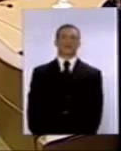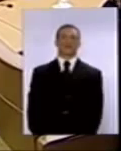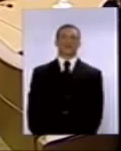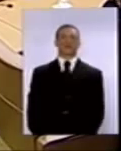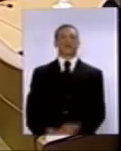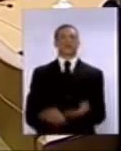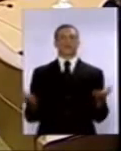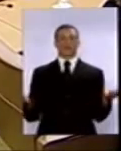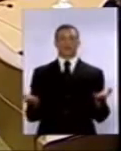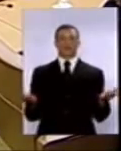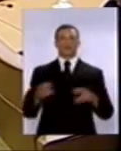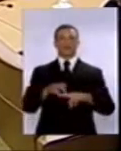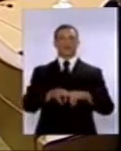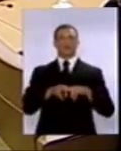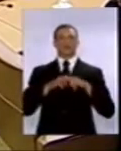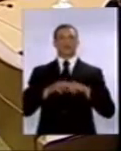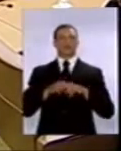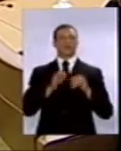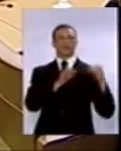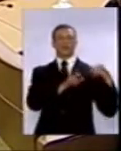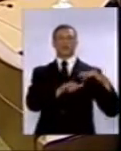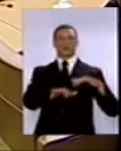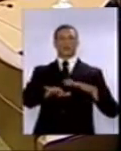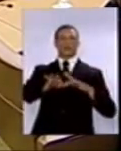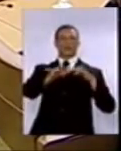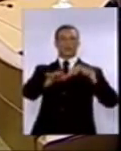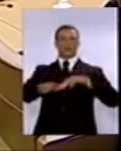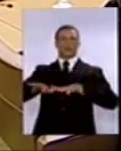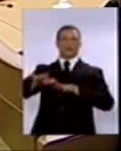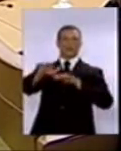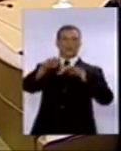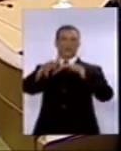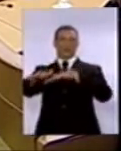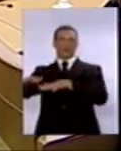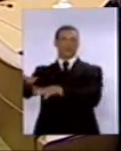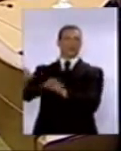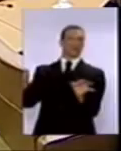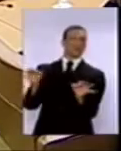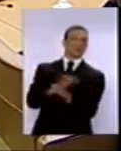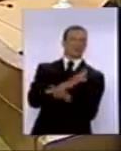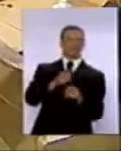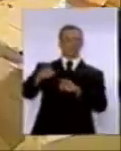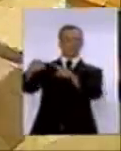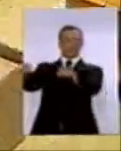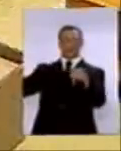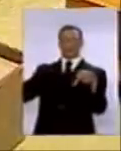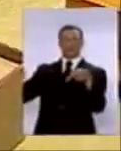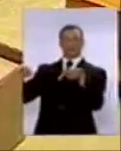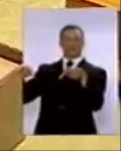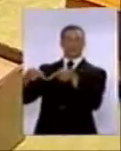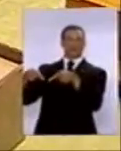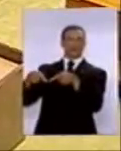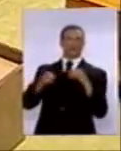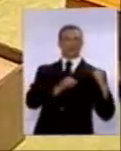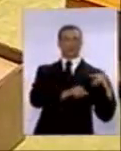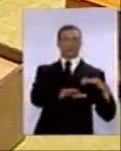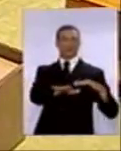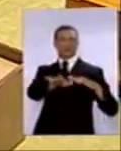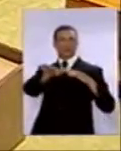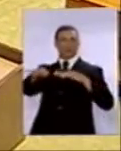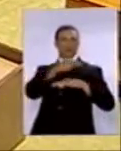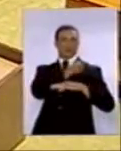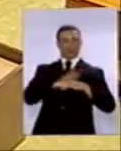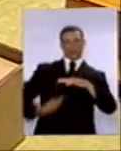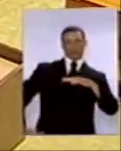portanto nós temos agora essa movimentação que antecede o momento dos cumprimentos com o deslocamento na verdade dos